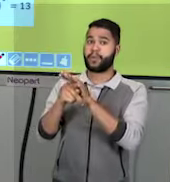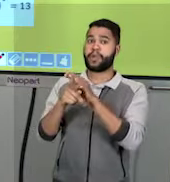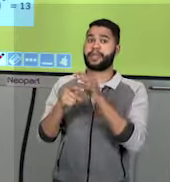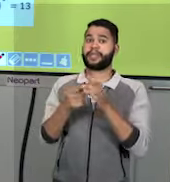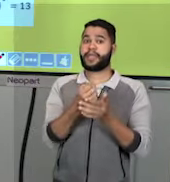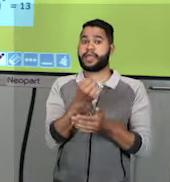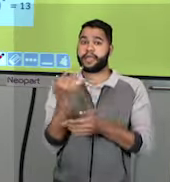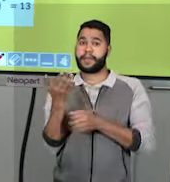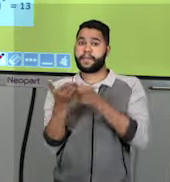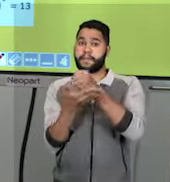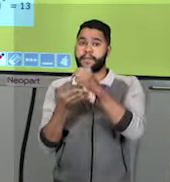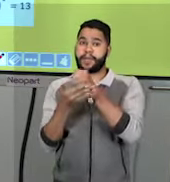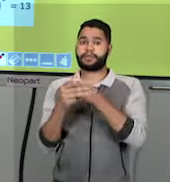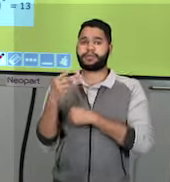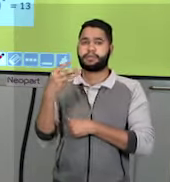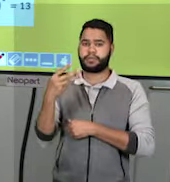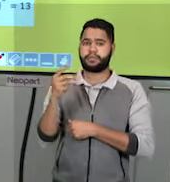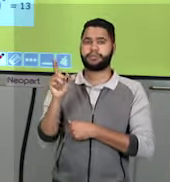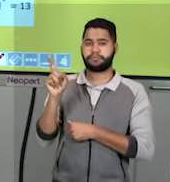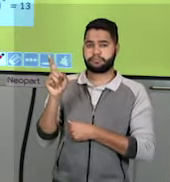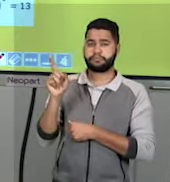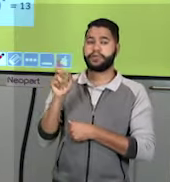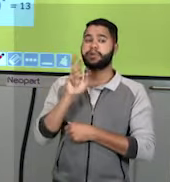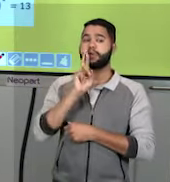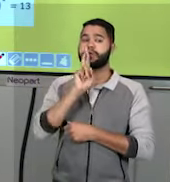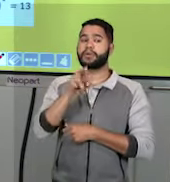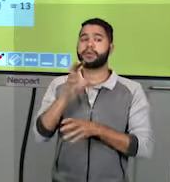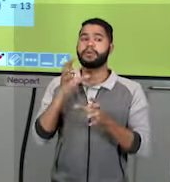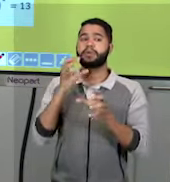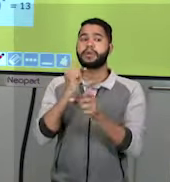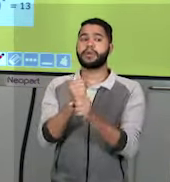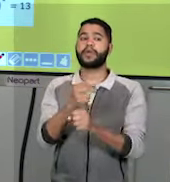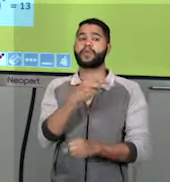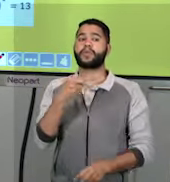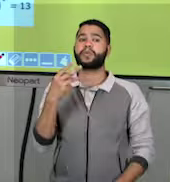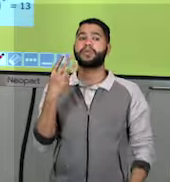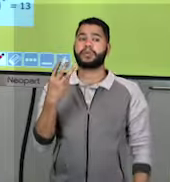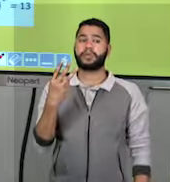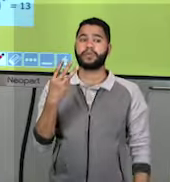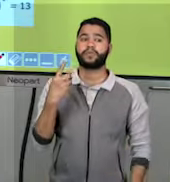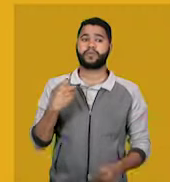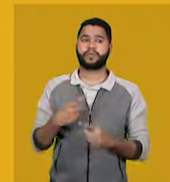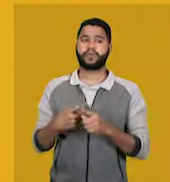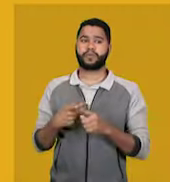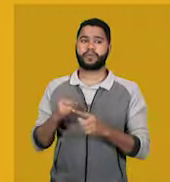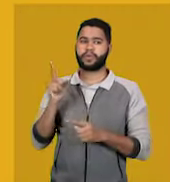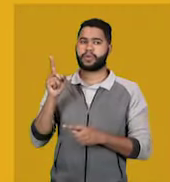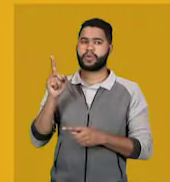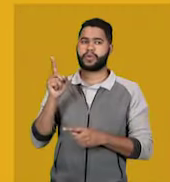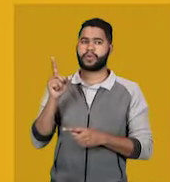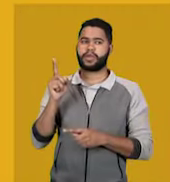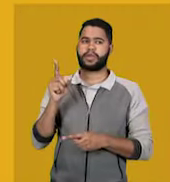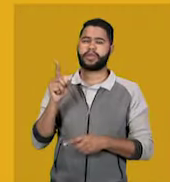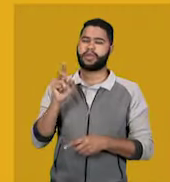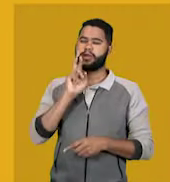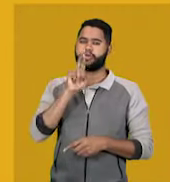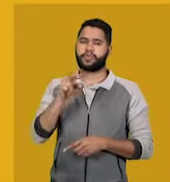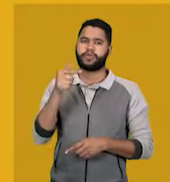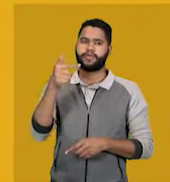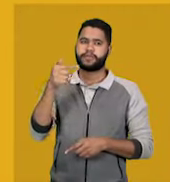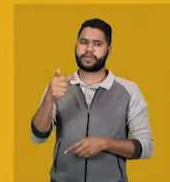O resultado disso vai ser igual a 3. Por quê? Aqui está você desconsidera que é 27.